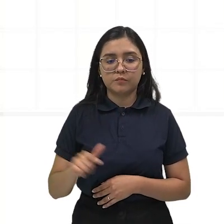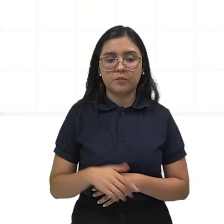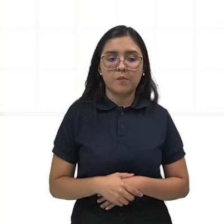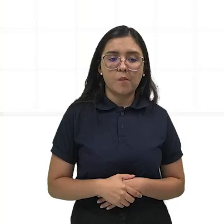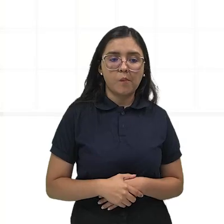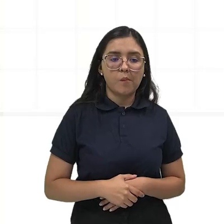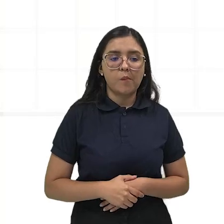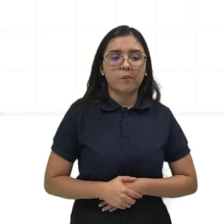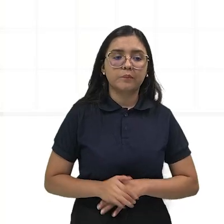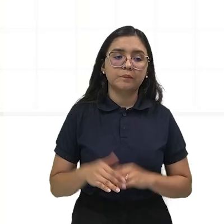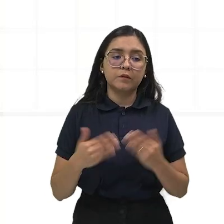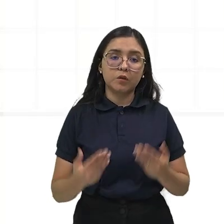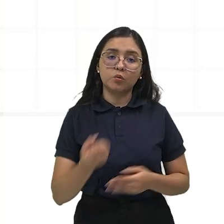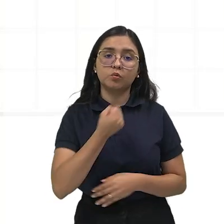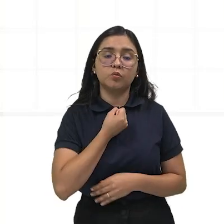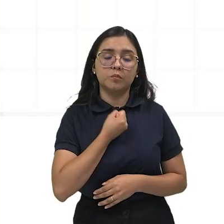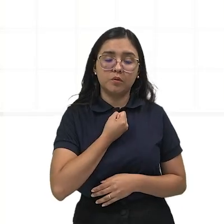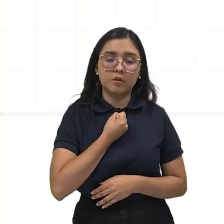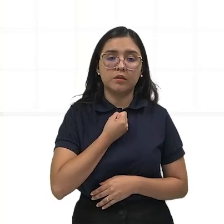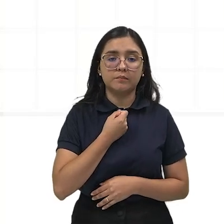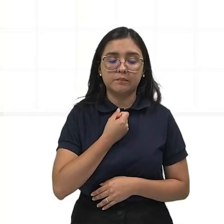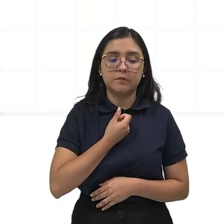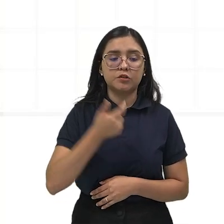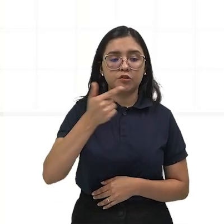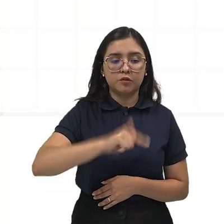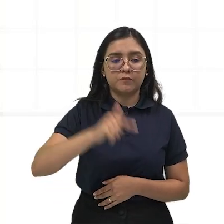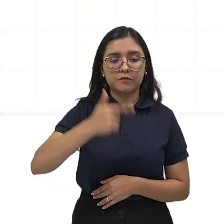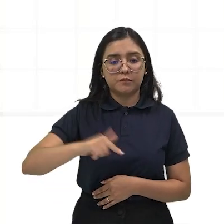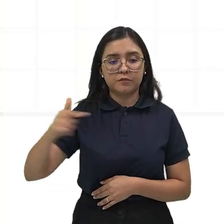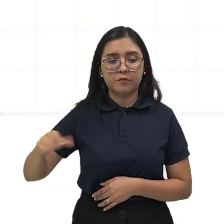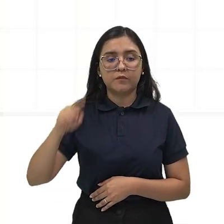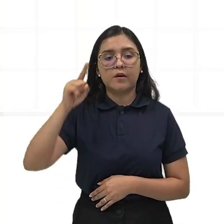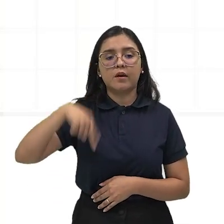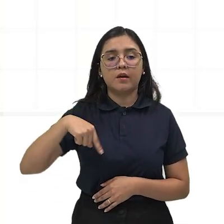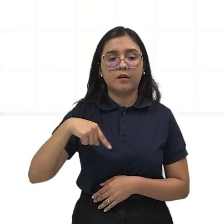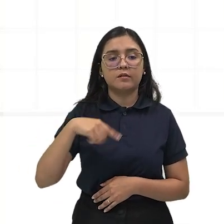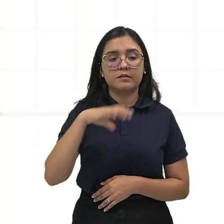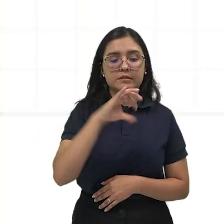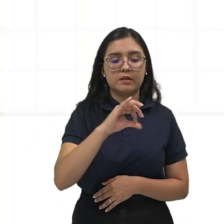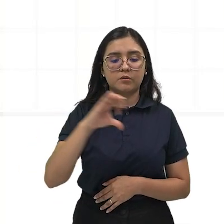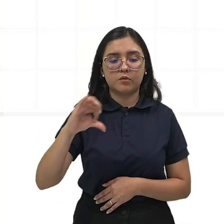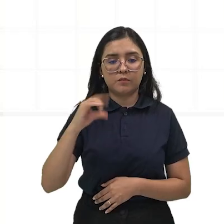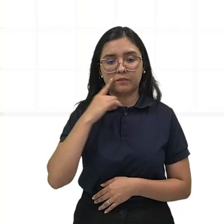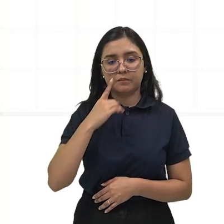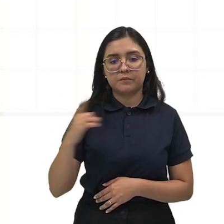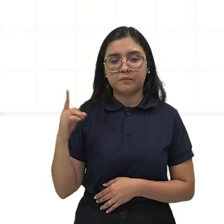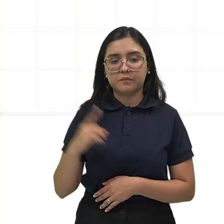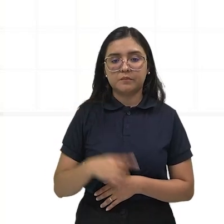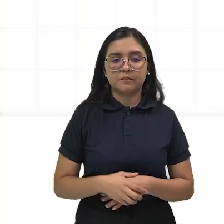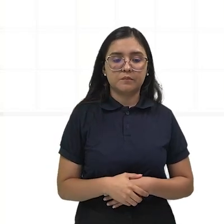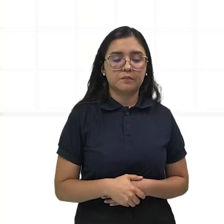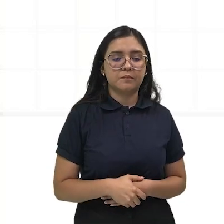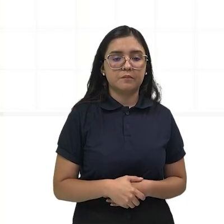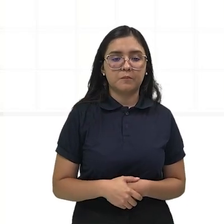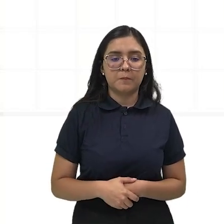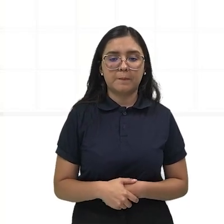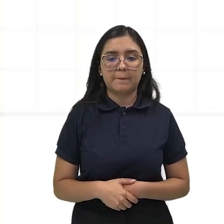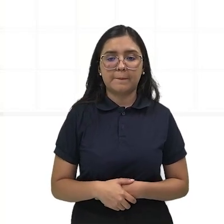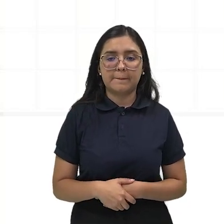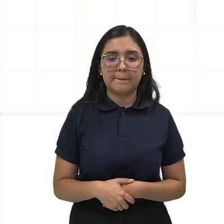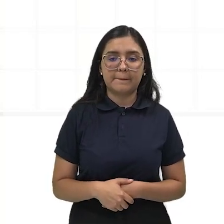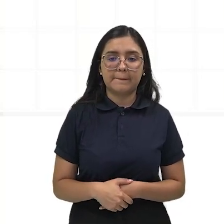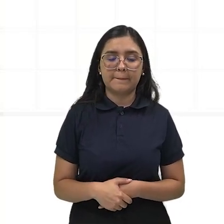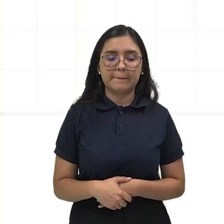é 09. 09, 09, né? Aqui, ó, ainda está faltando e vem as